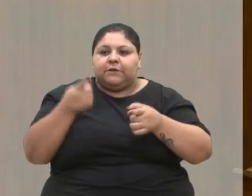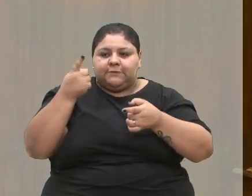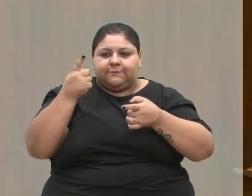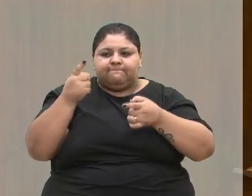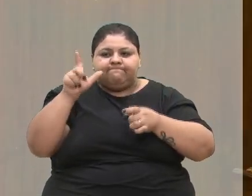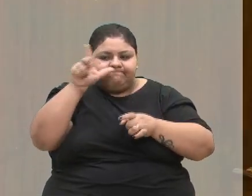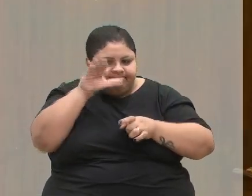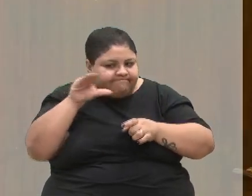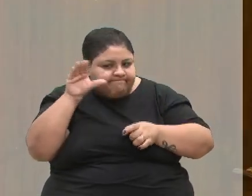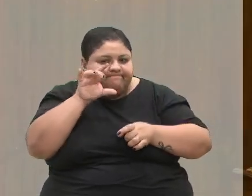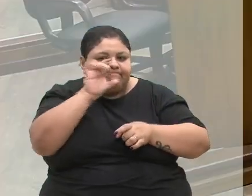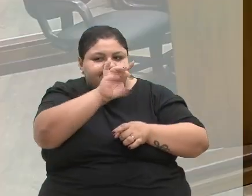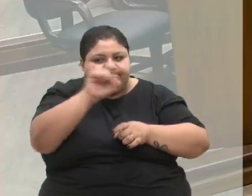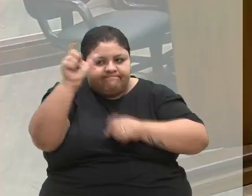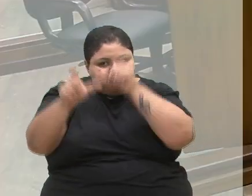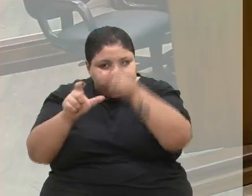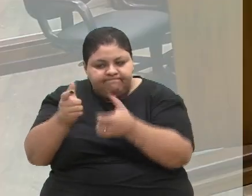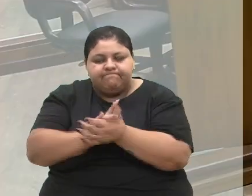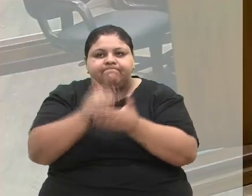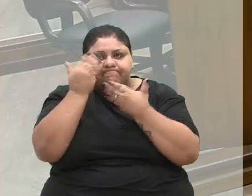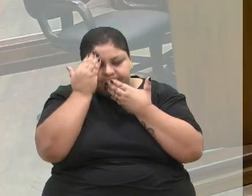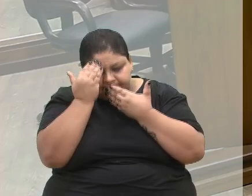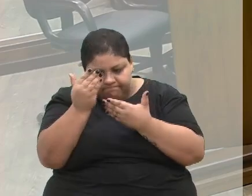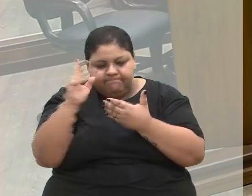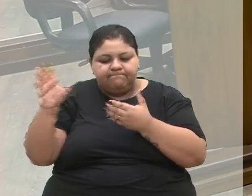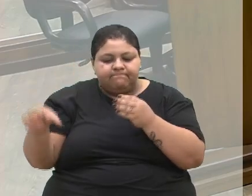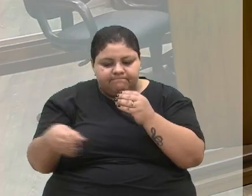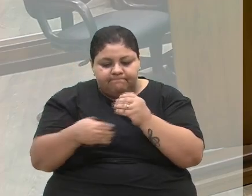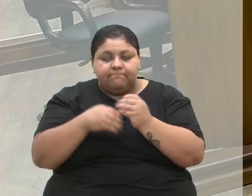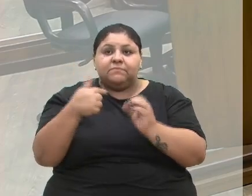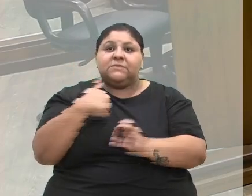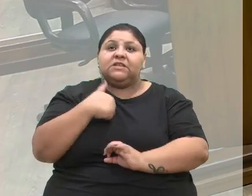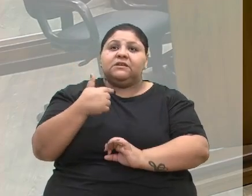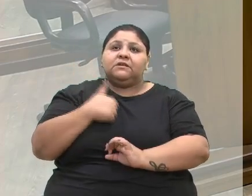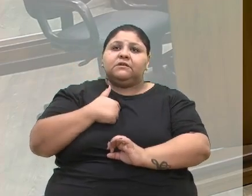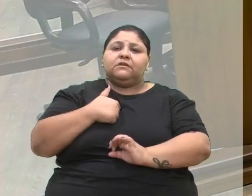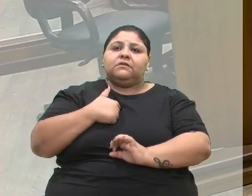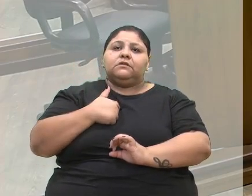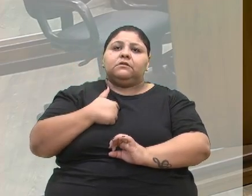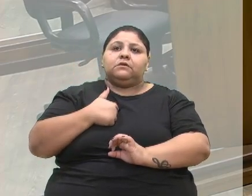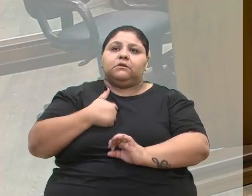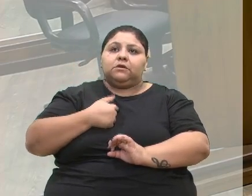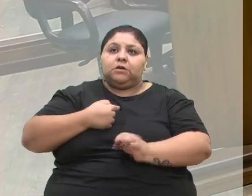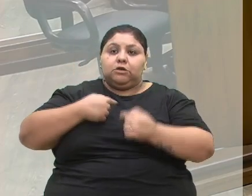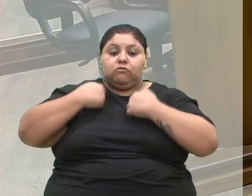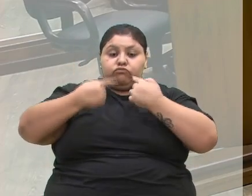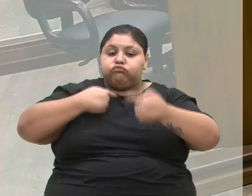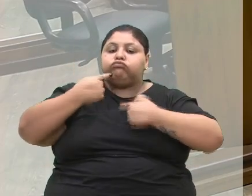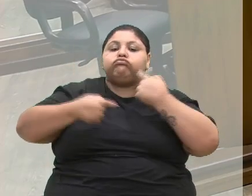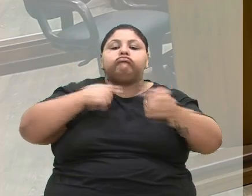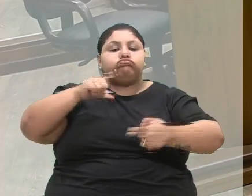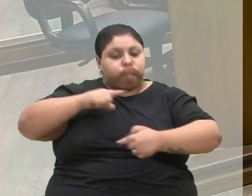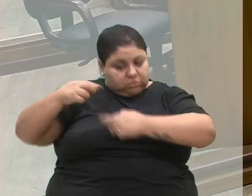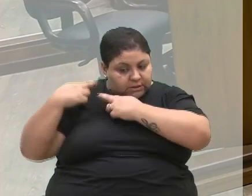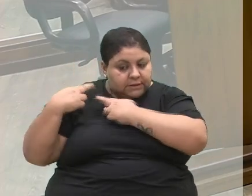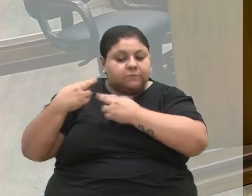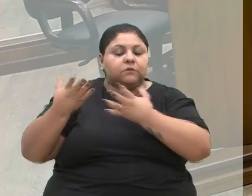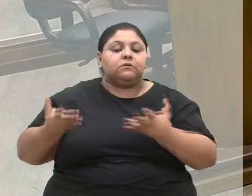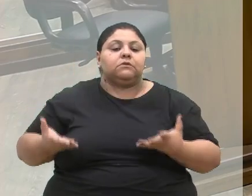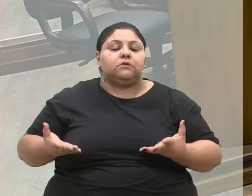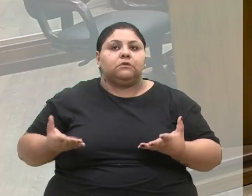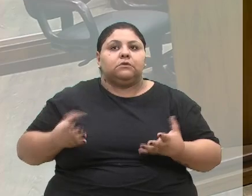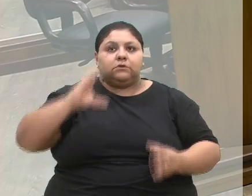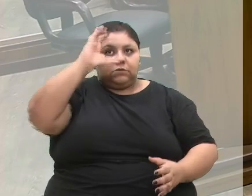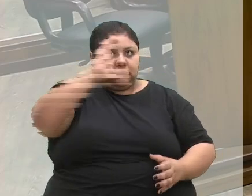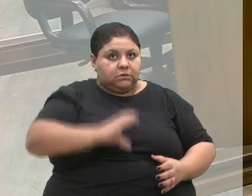acontece. Obrigada. Obrigado pela contribuição, vereadora. Eu sou severo na crítica no sentido de que tem que ter responsabilidade. O